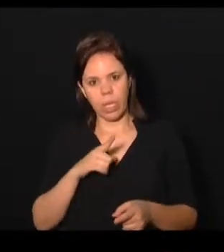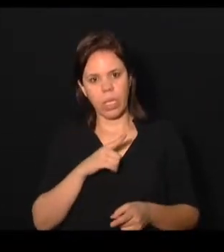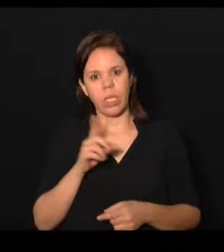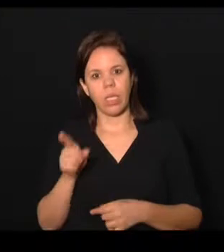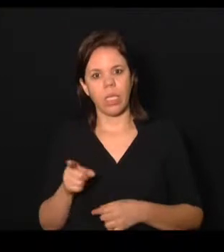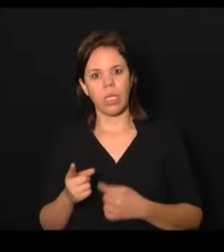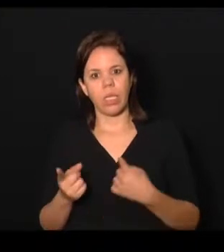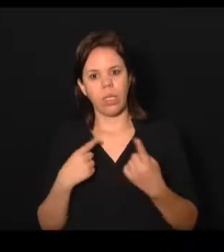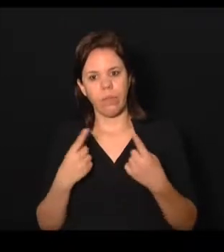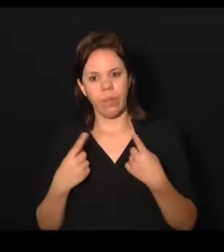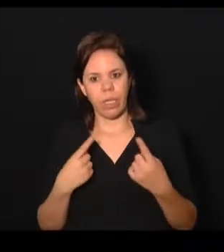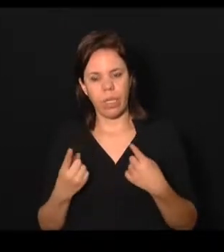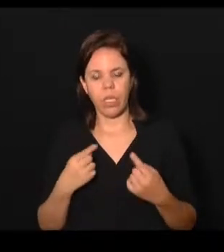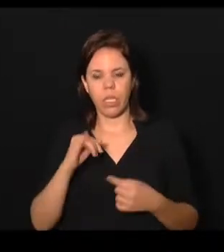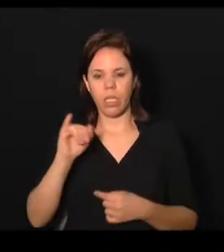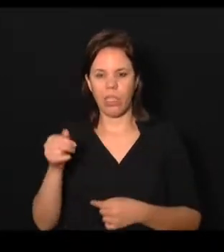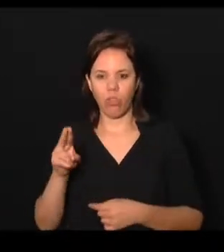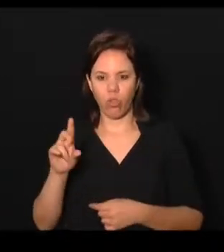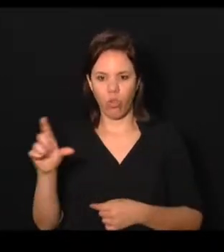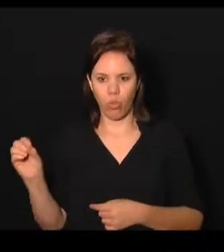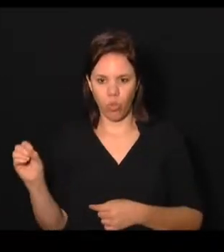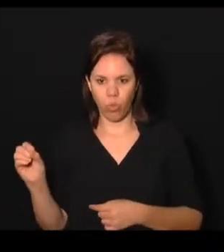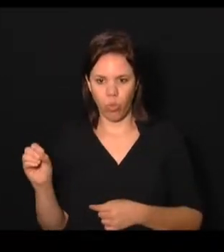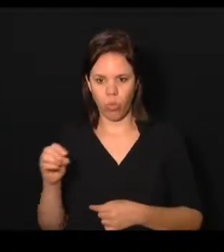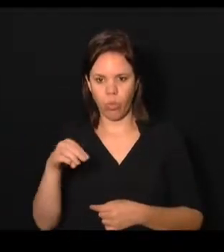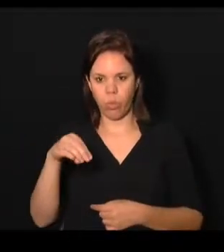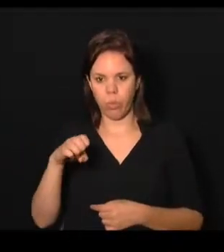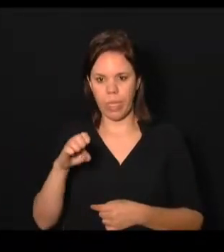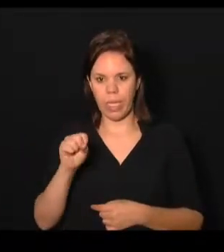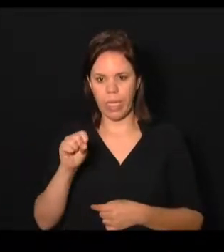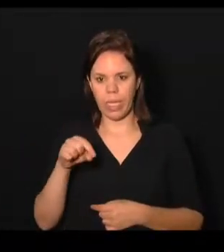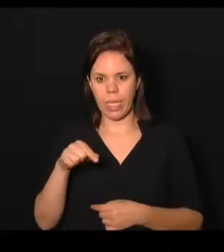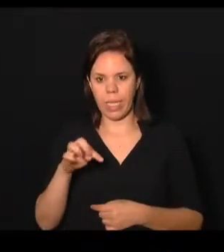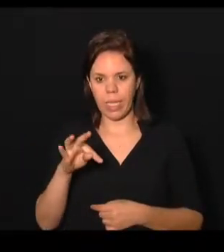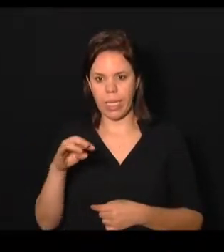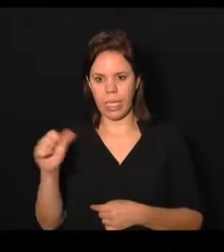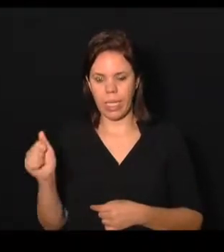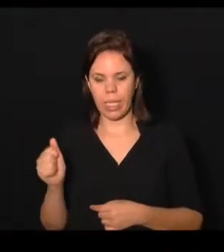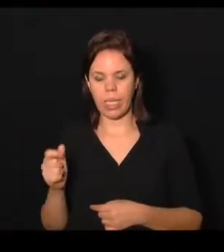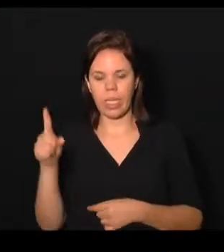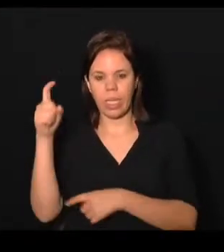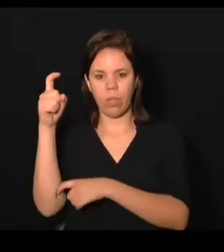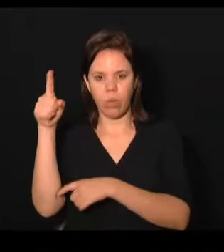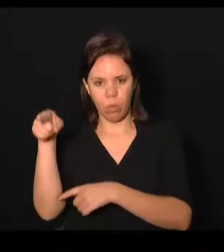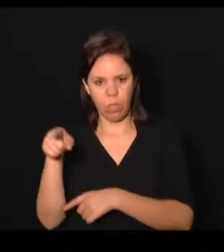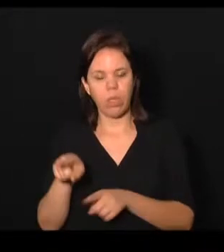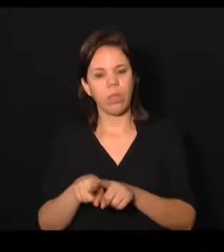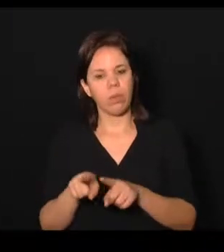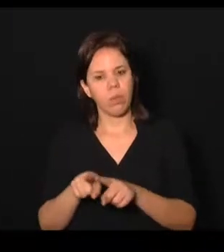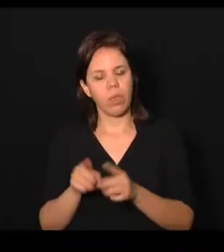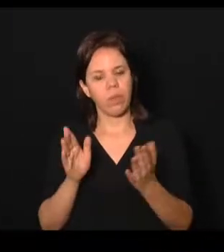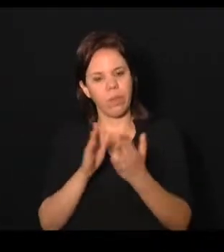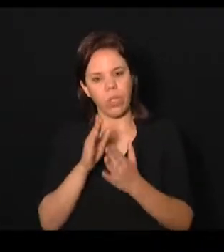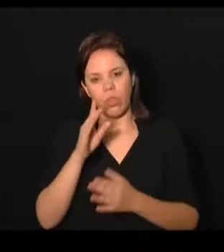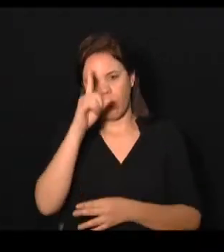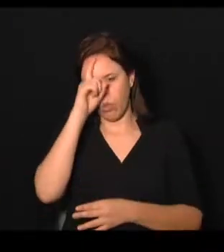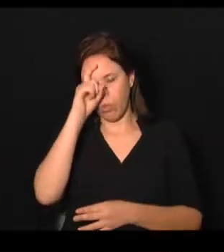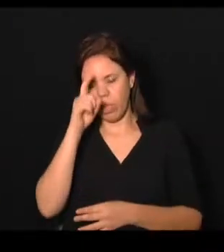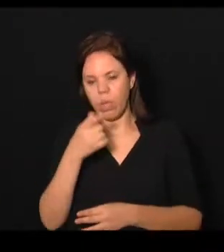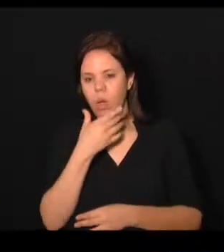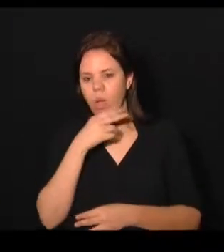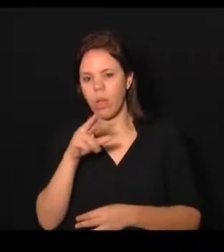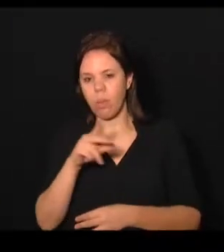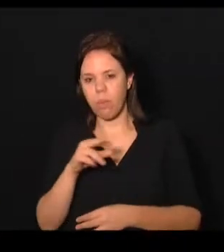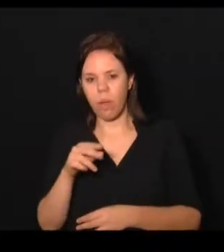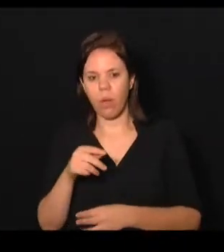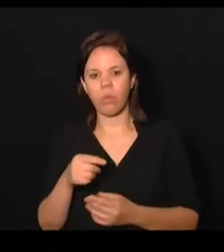na Avenida Júlio de Mesquita, ali no complexo do Irmãos Penteado. Em Campinas, hoje, a gente conta com esses 3 centros. O Hemocentro da Unicamp